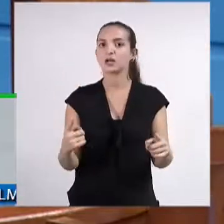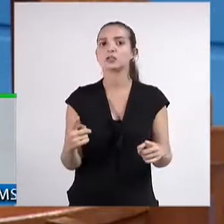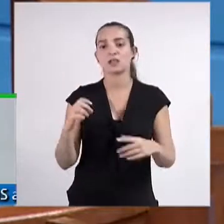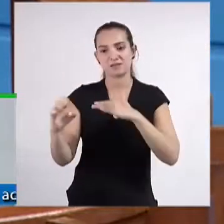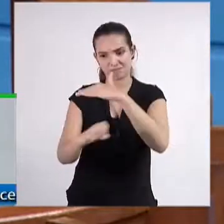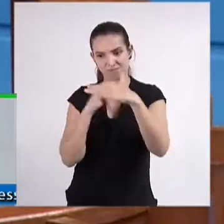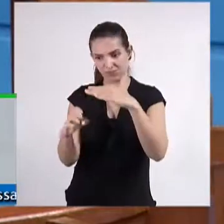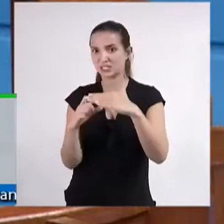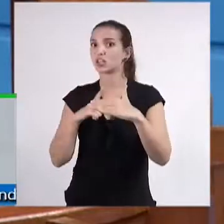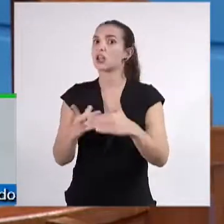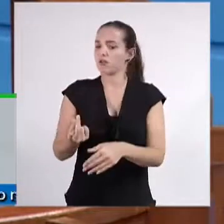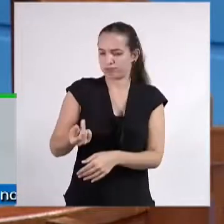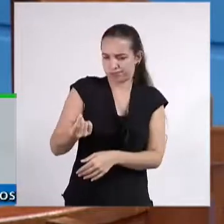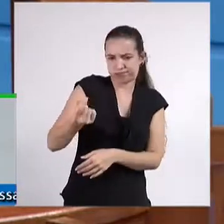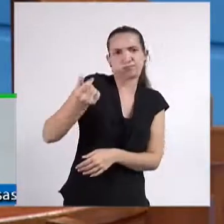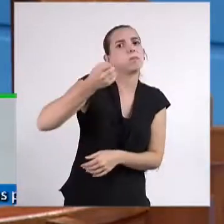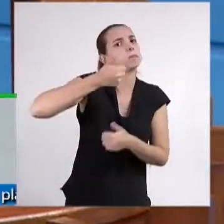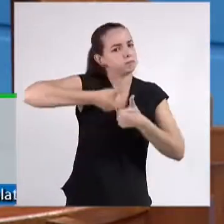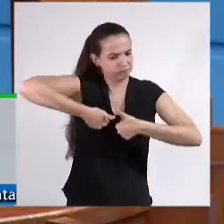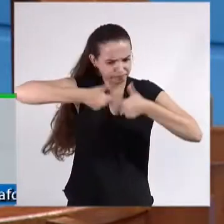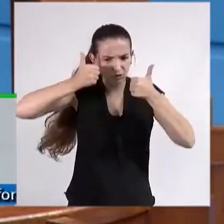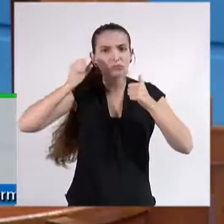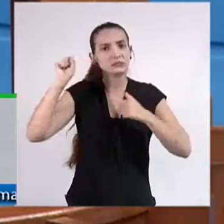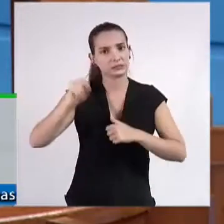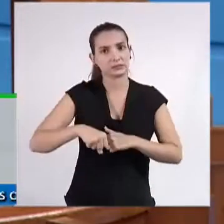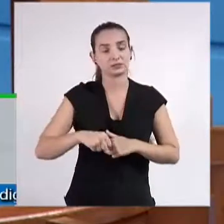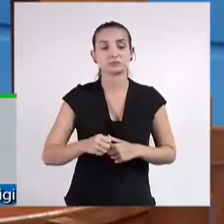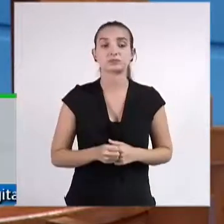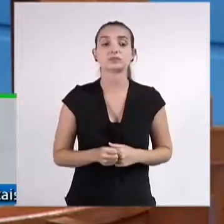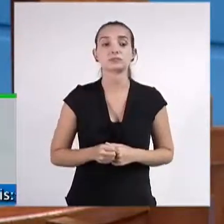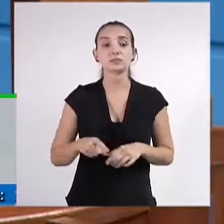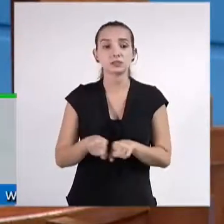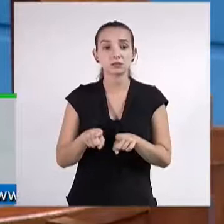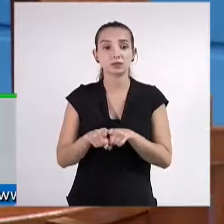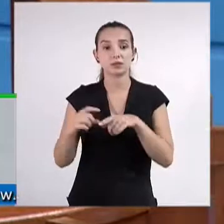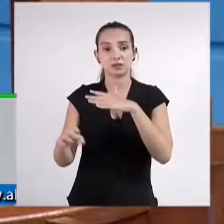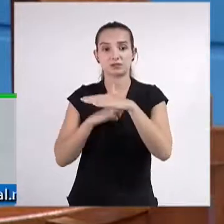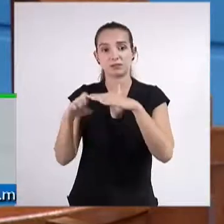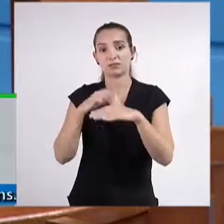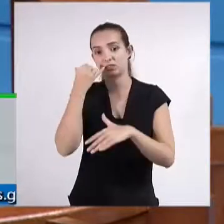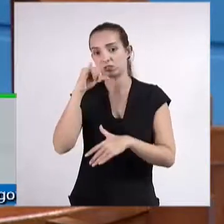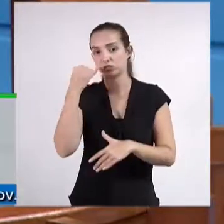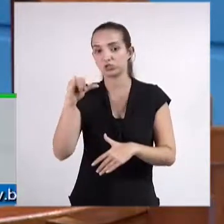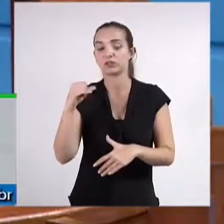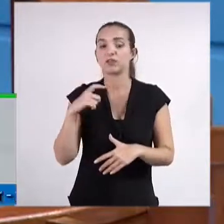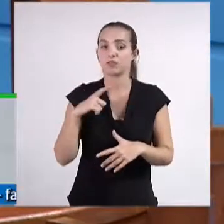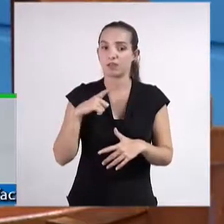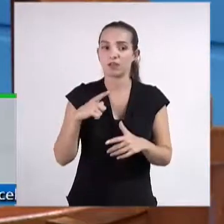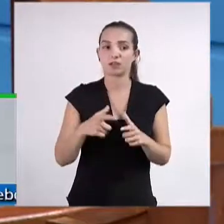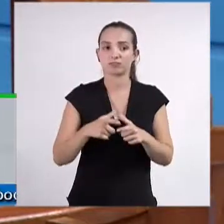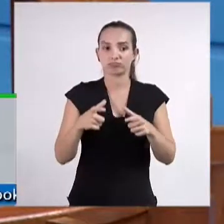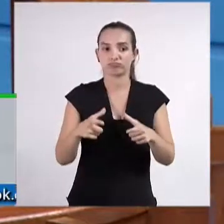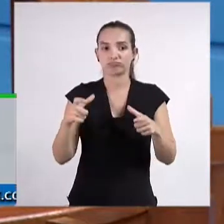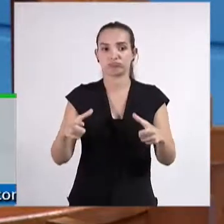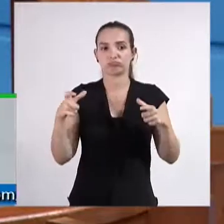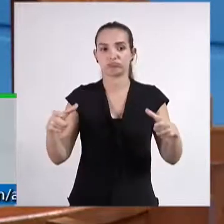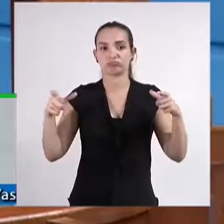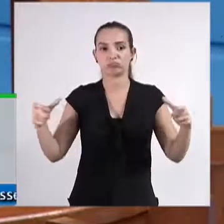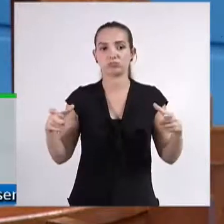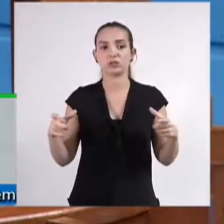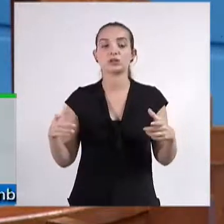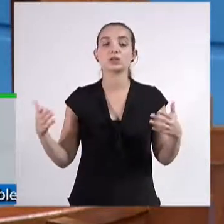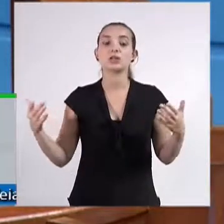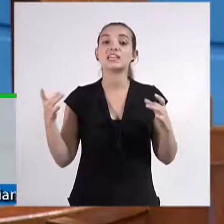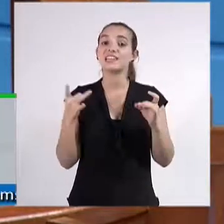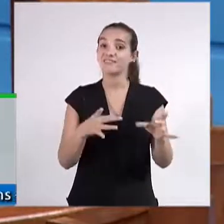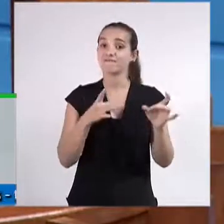Então, é uma grande empresa, é uma empresa, inclusive, que está em crescimento e que vende